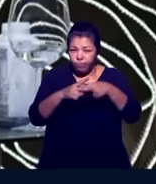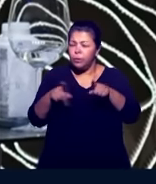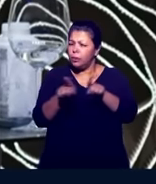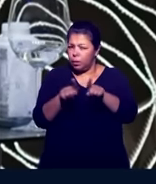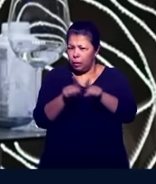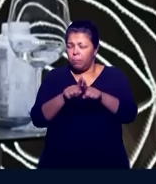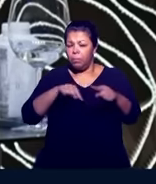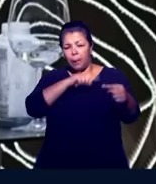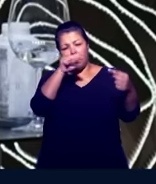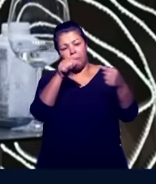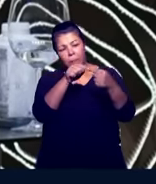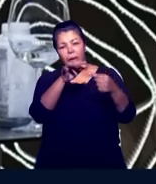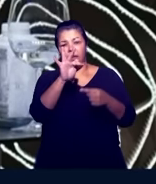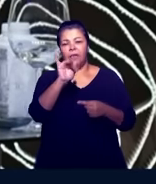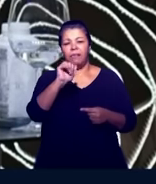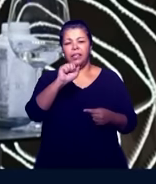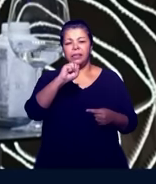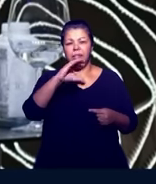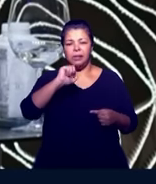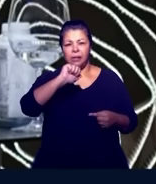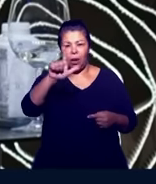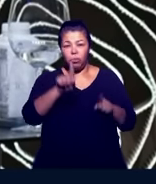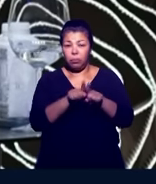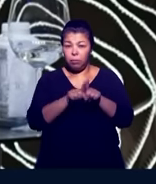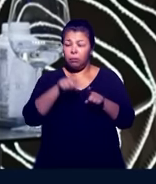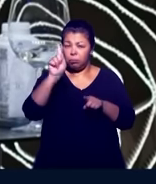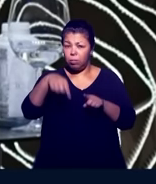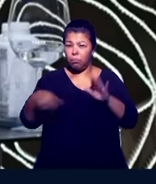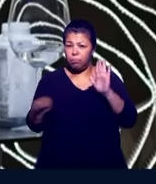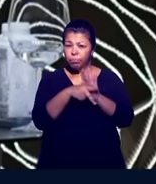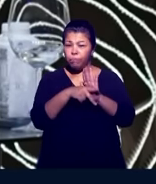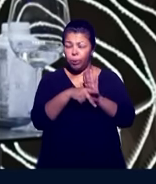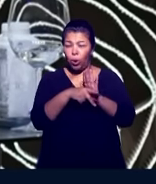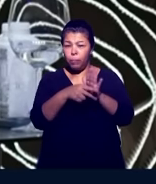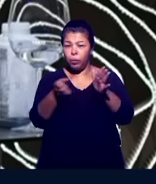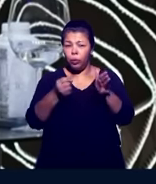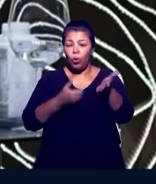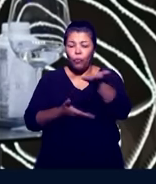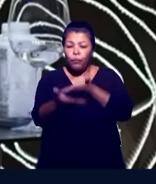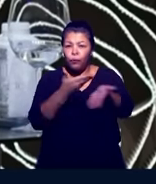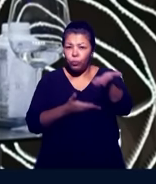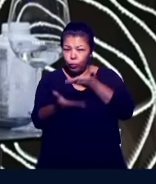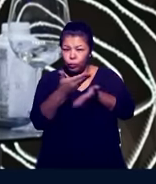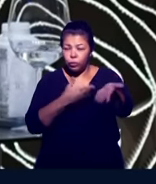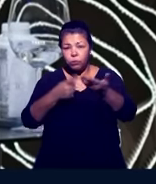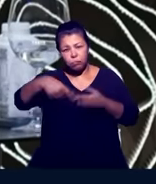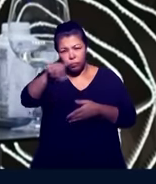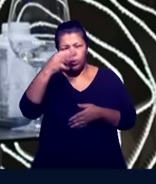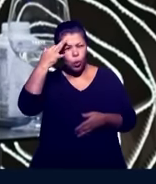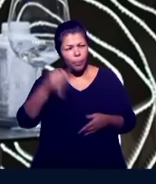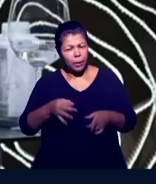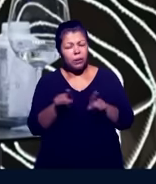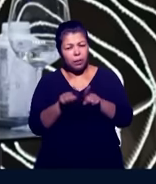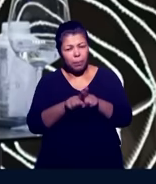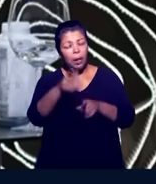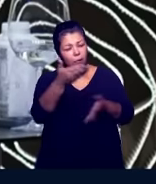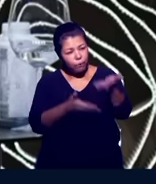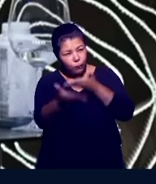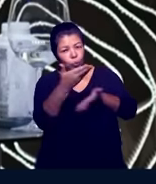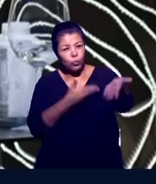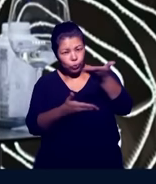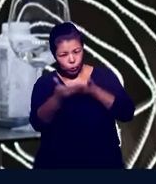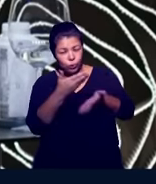fiscal porque isso é fluxo todo mundo acho que compreende que isso é fluxo fluxo de